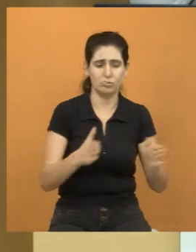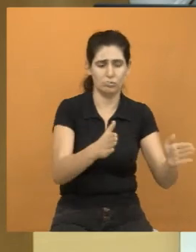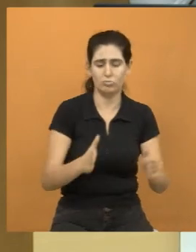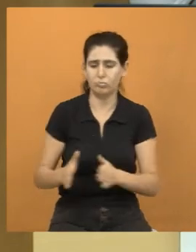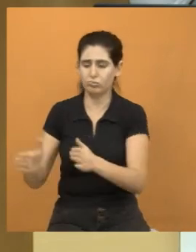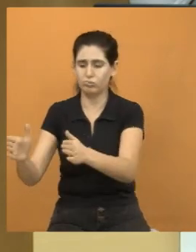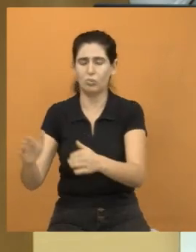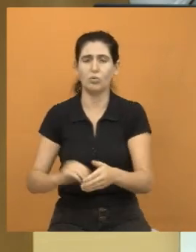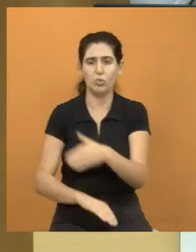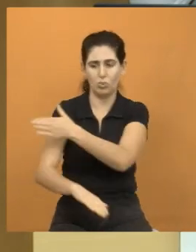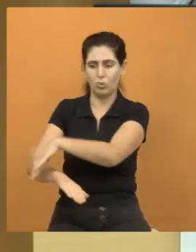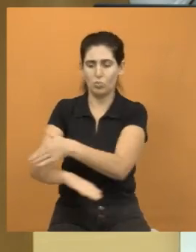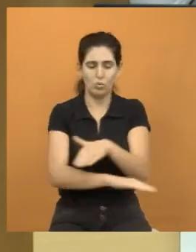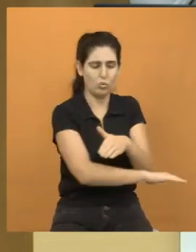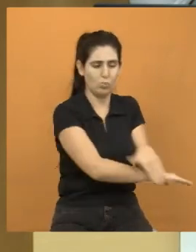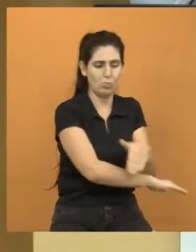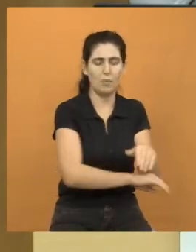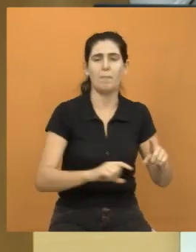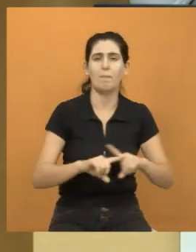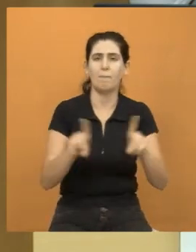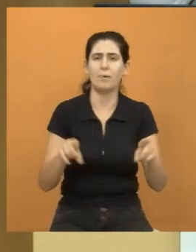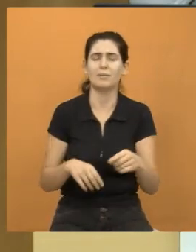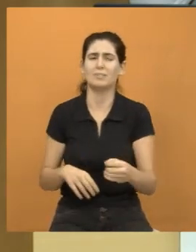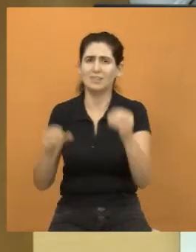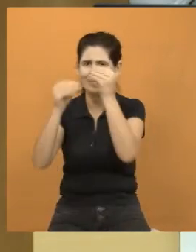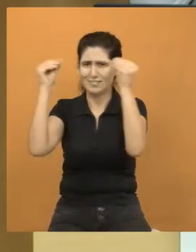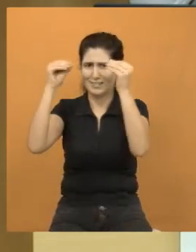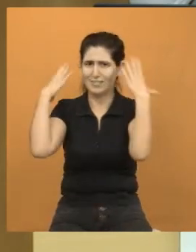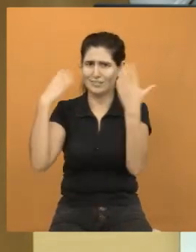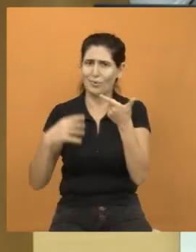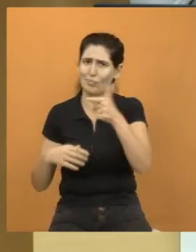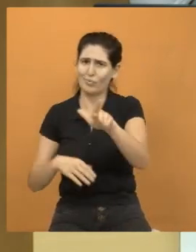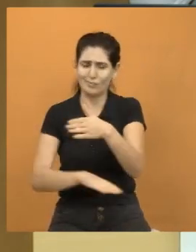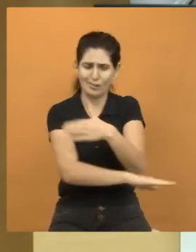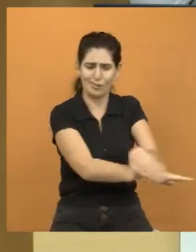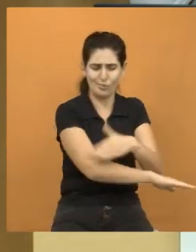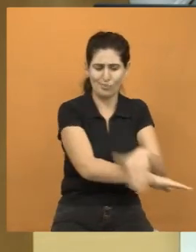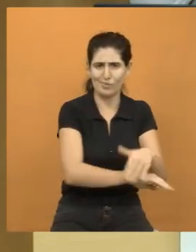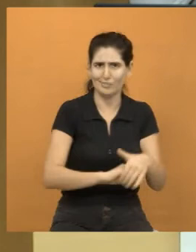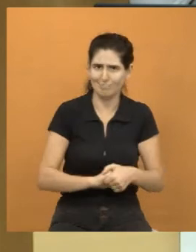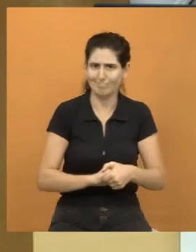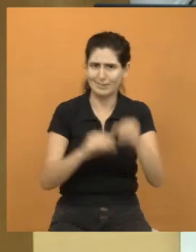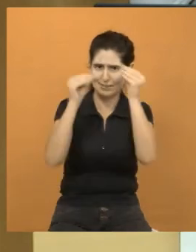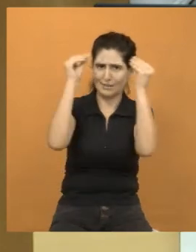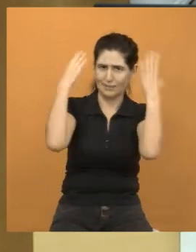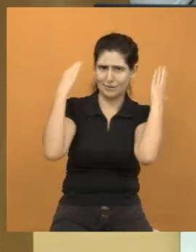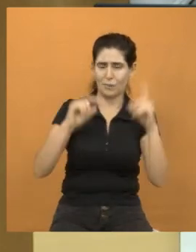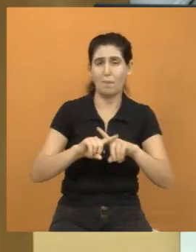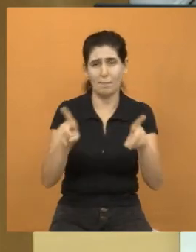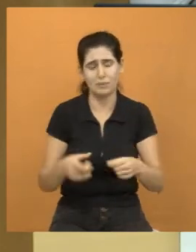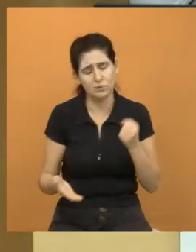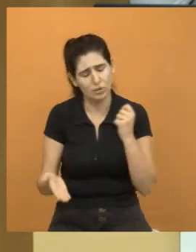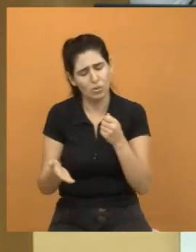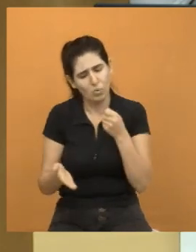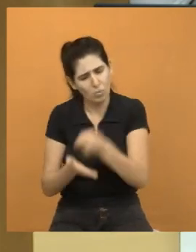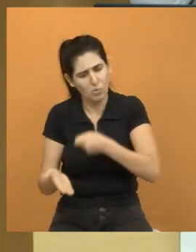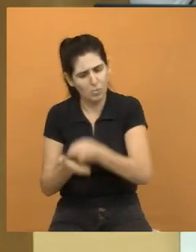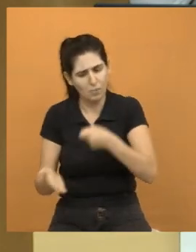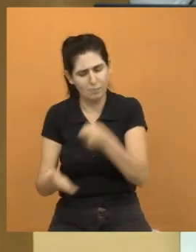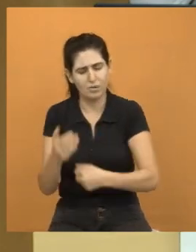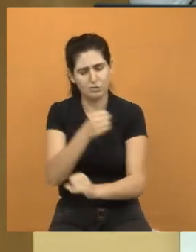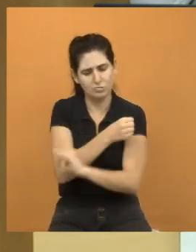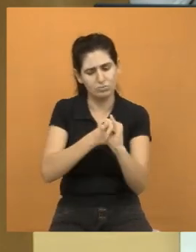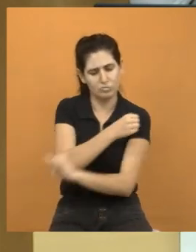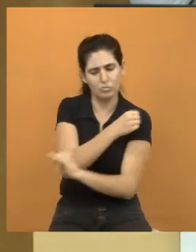o projeto para a Avenida do Pascoal, mas esqueceram da Mauri Teixeira Vasque. Então, nós vamos estar cobrando aqui do infraestrutura para que